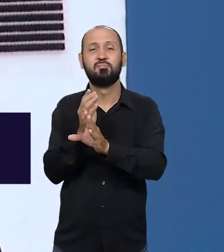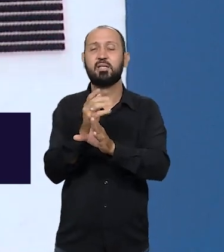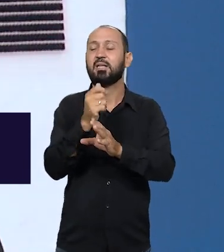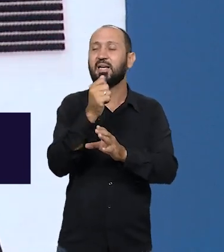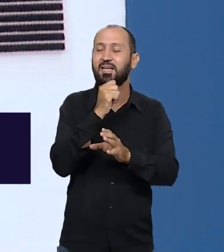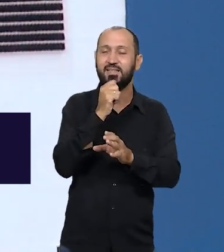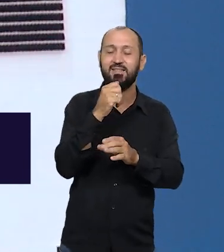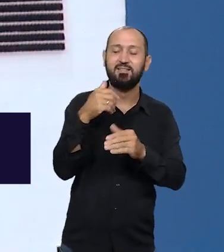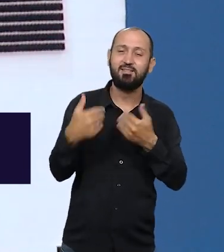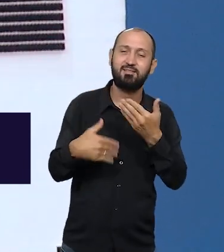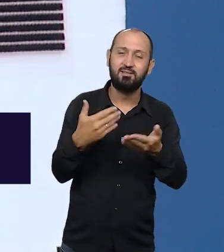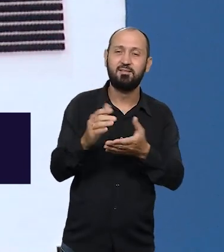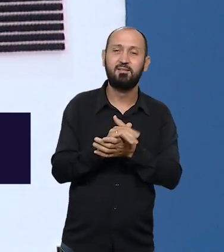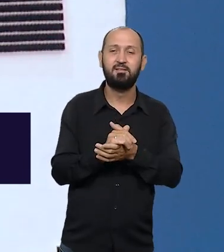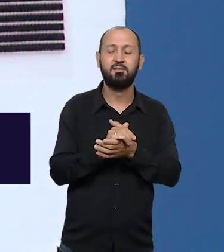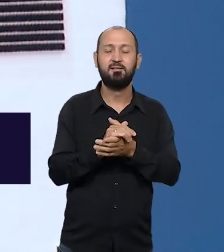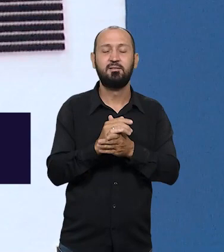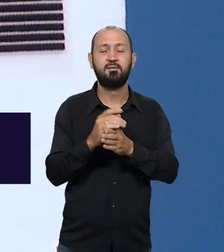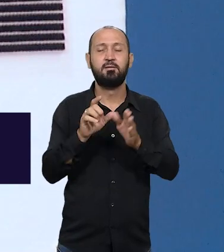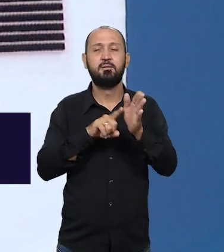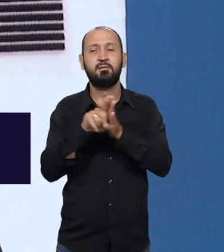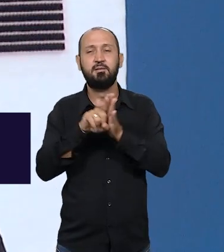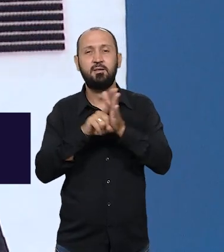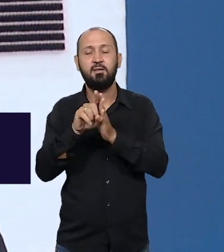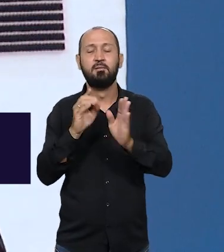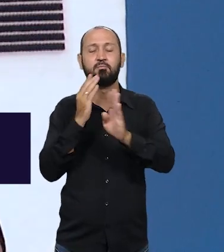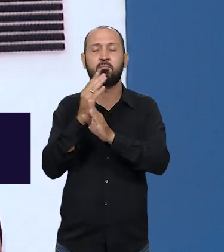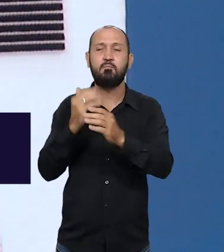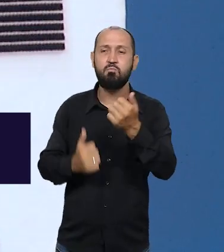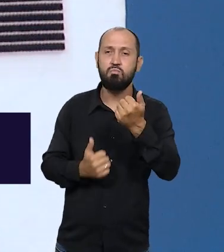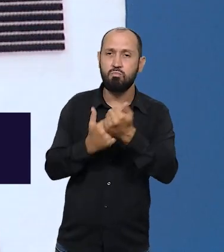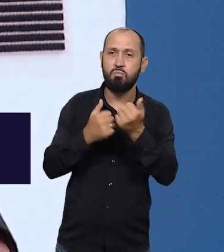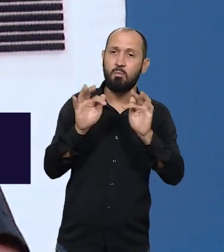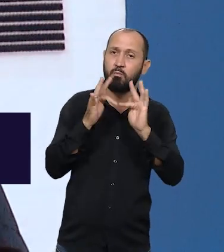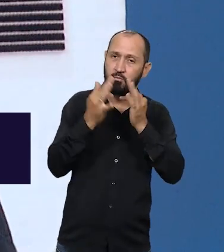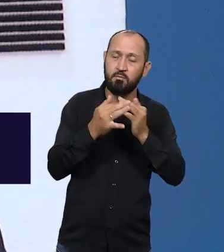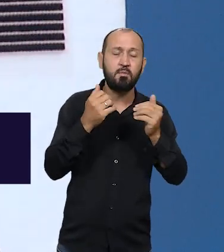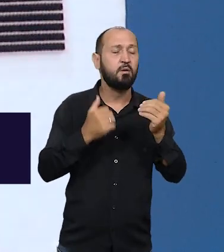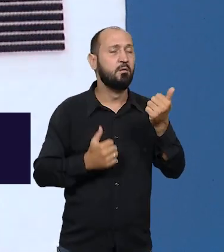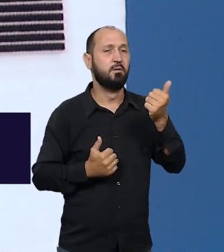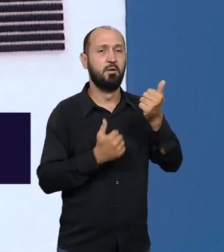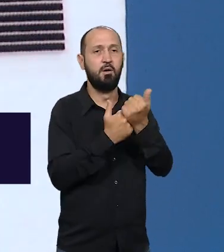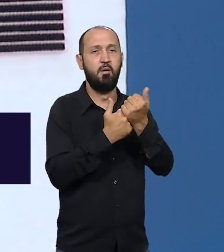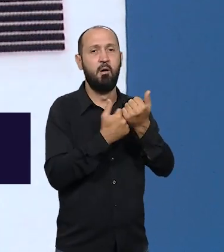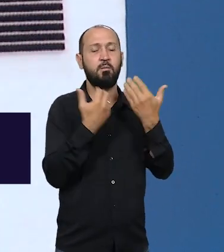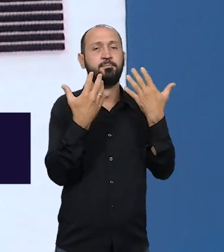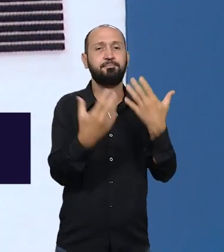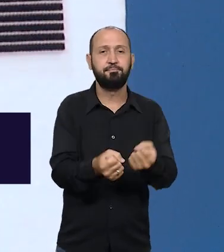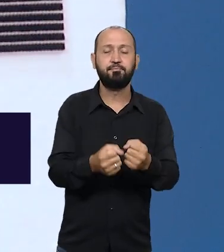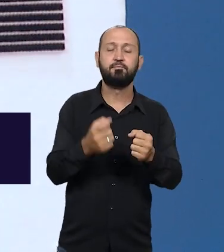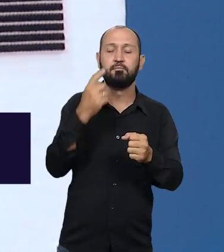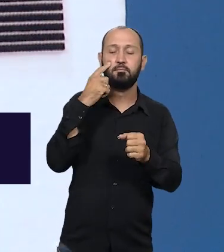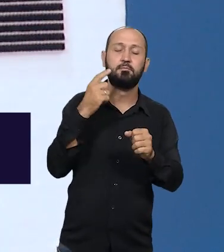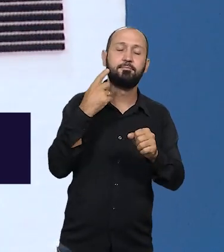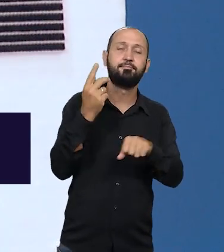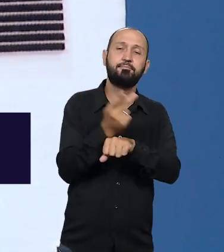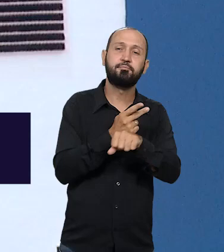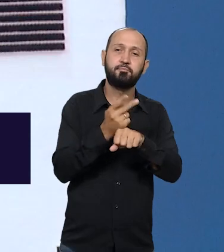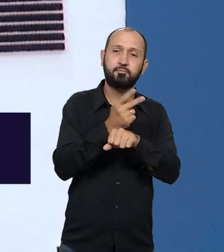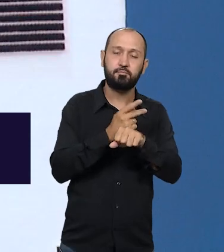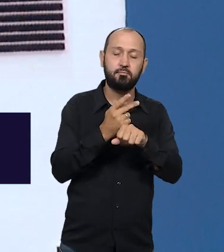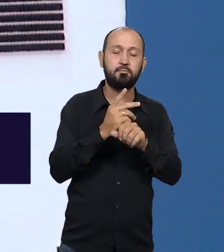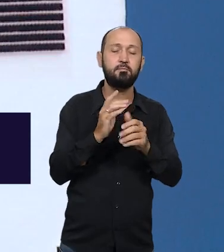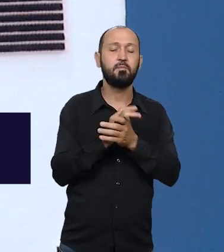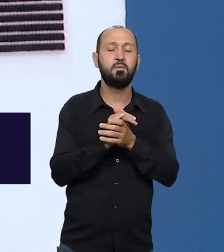totalmente apoiada. A família também tem que ser apoiada para poder aceitar e buscar o diagnóstico, sabe? Então, é uma construção em que abre